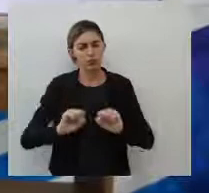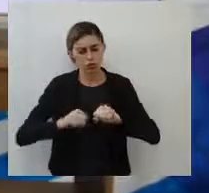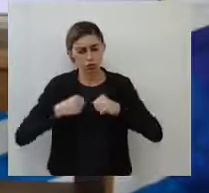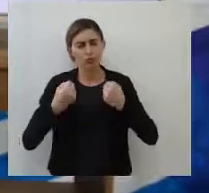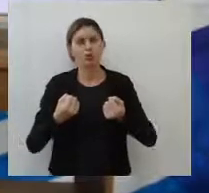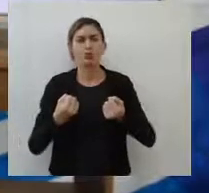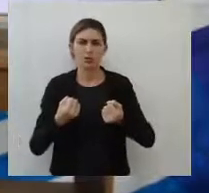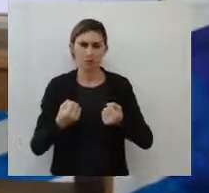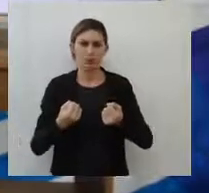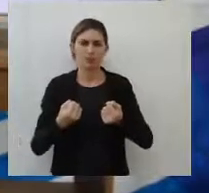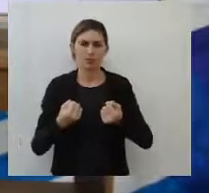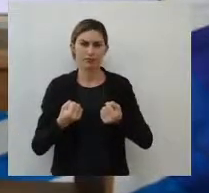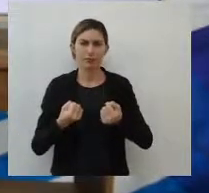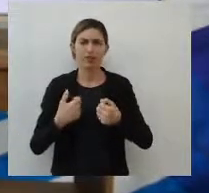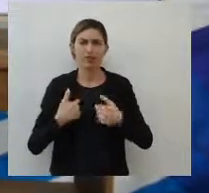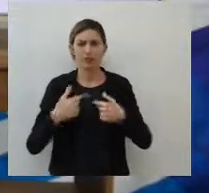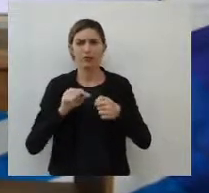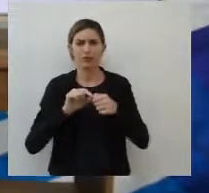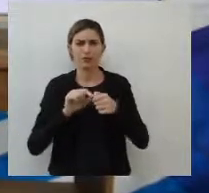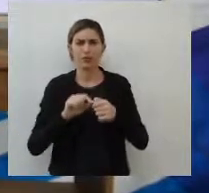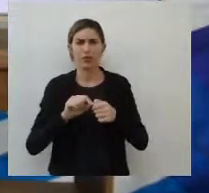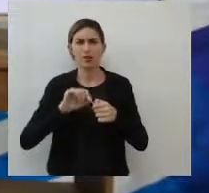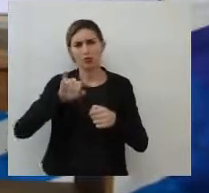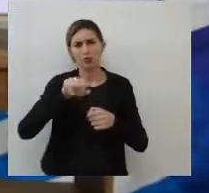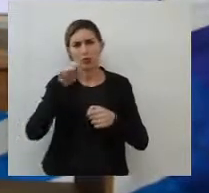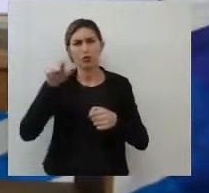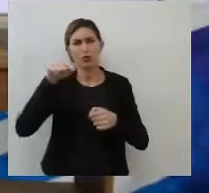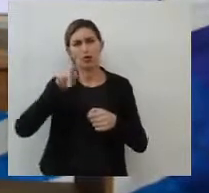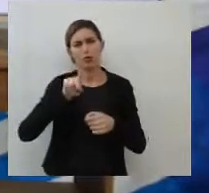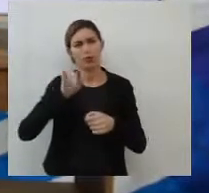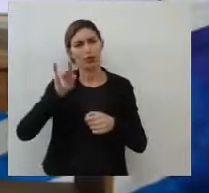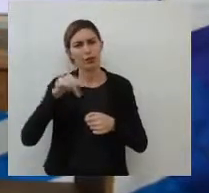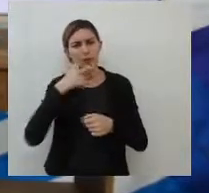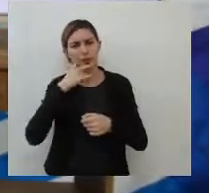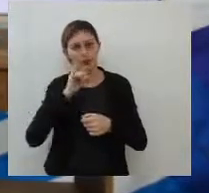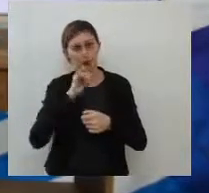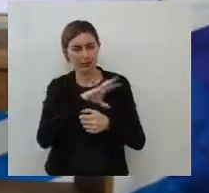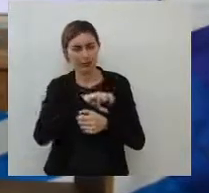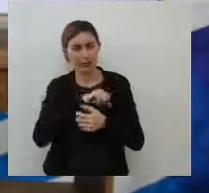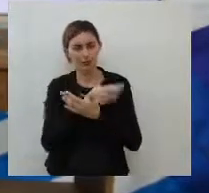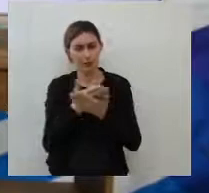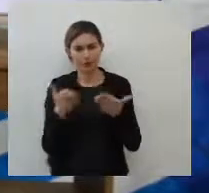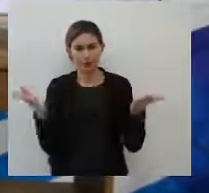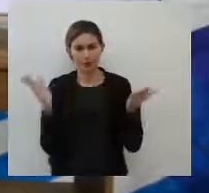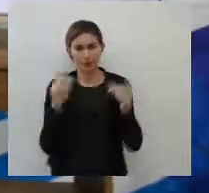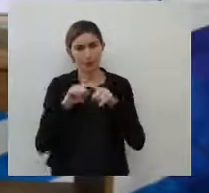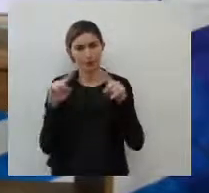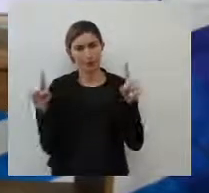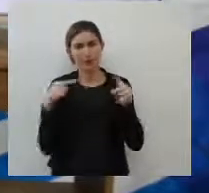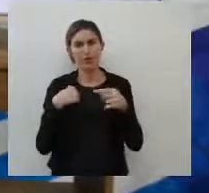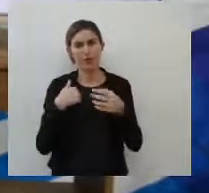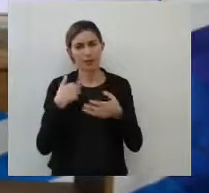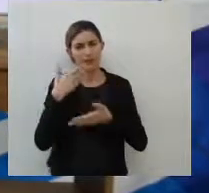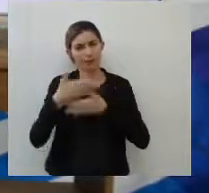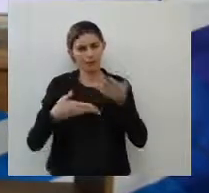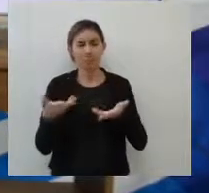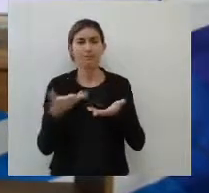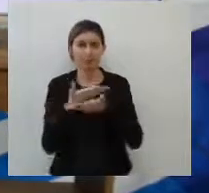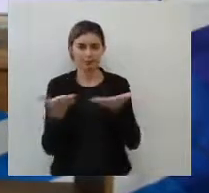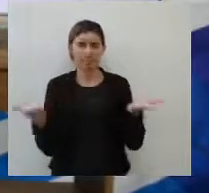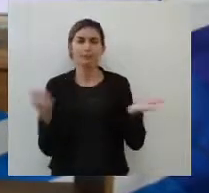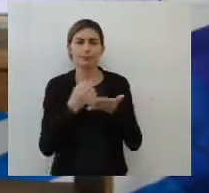faz. João, Kiki, papai ama muito vocês. Mas essa é a contribuição que o papai tem que